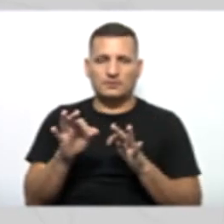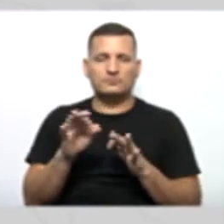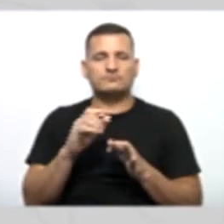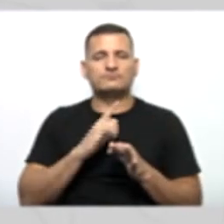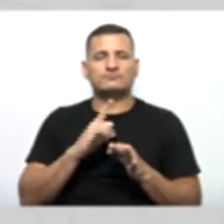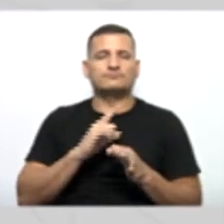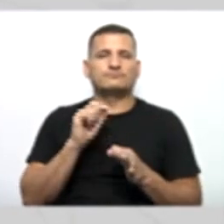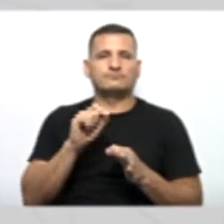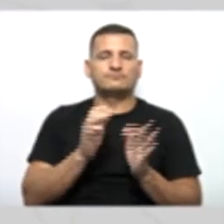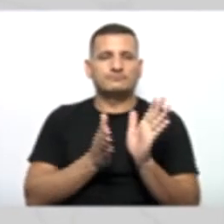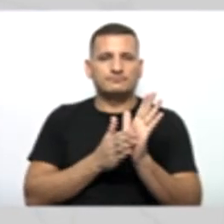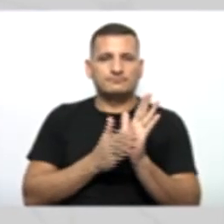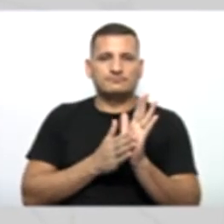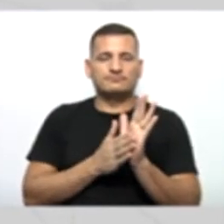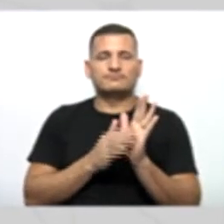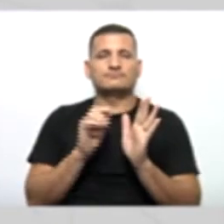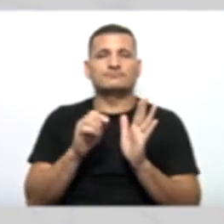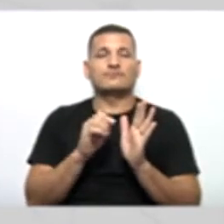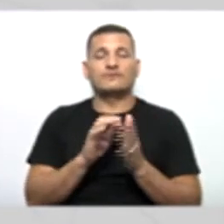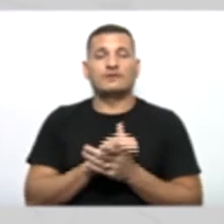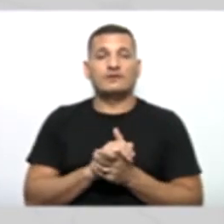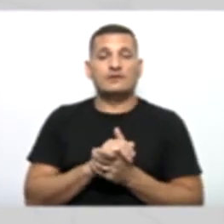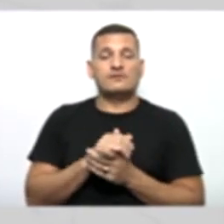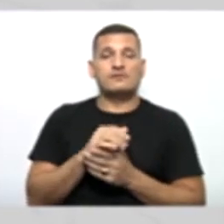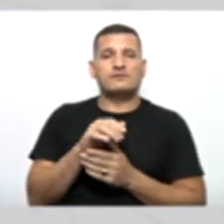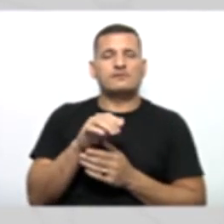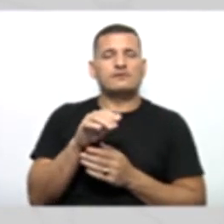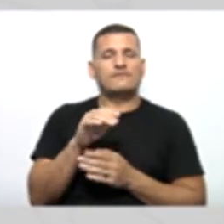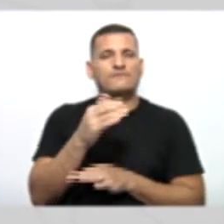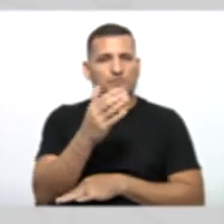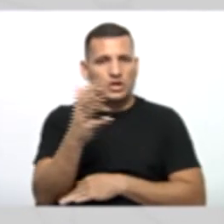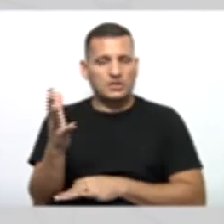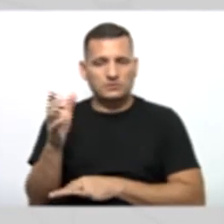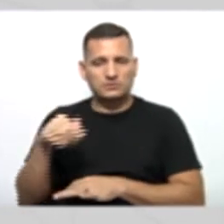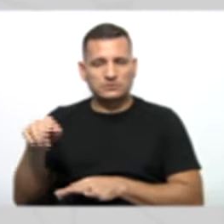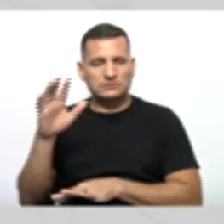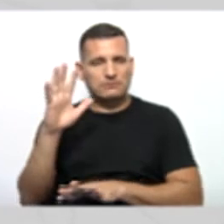previstas ações para recuperar algum dano causado.